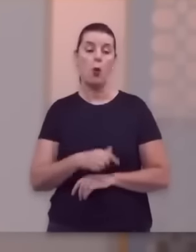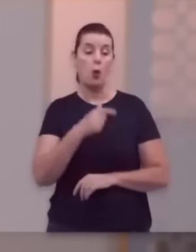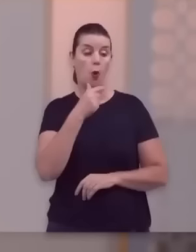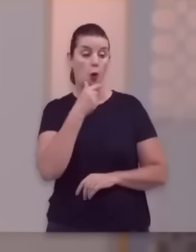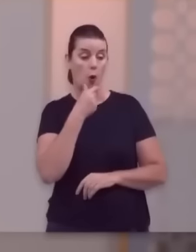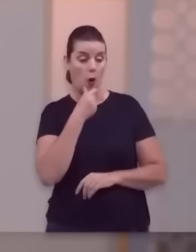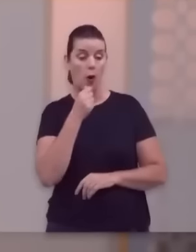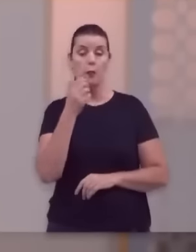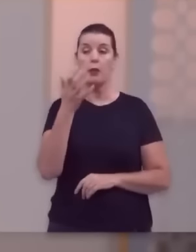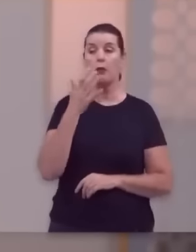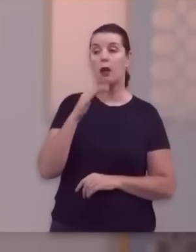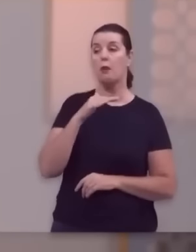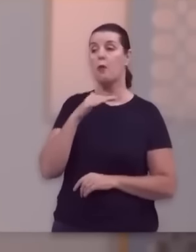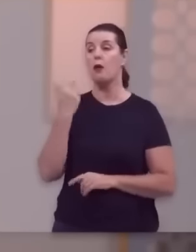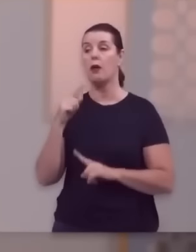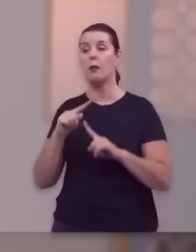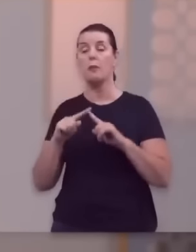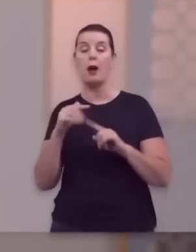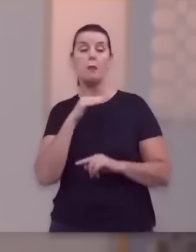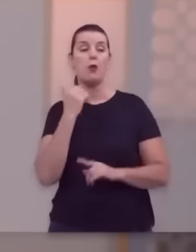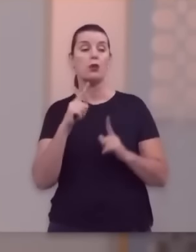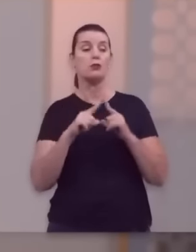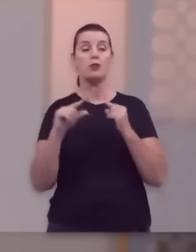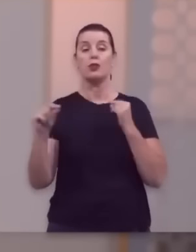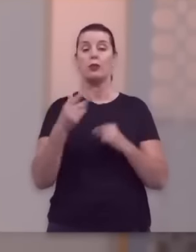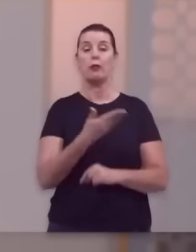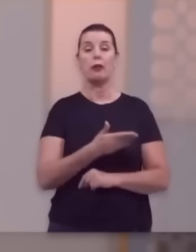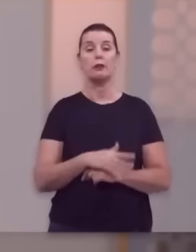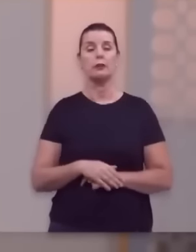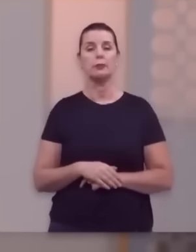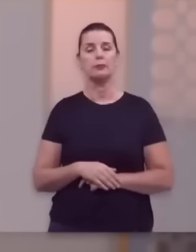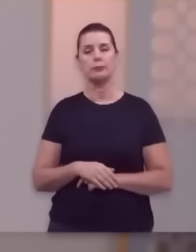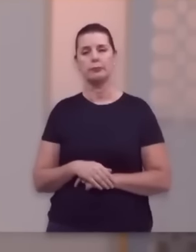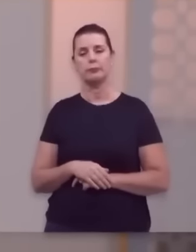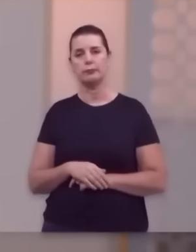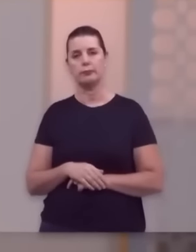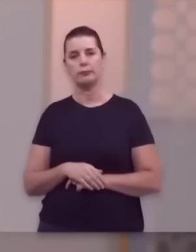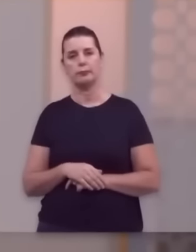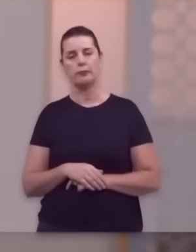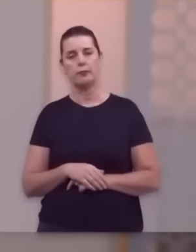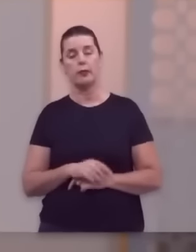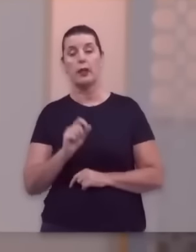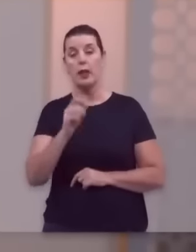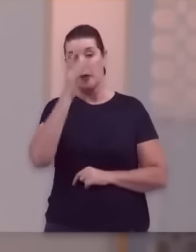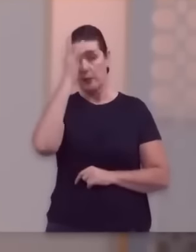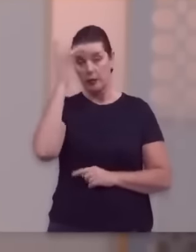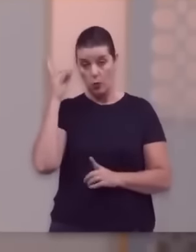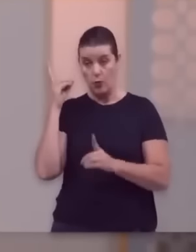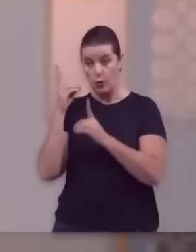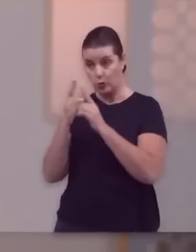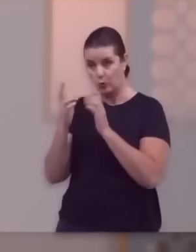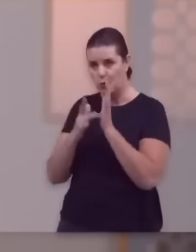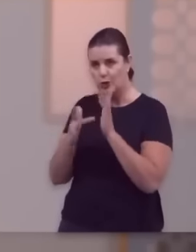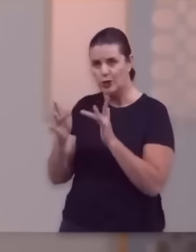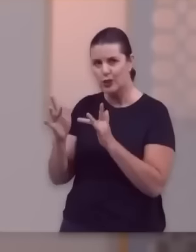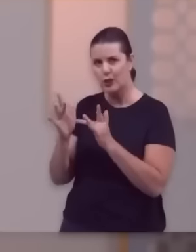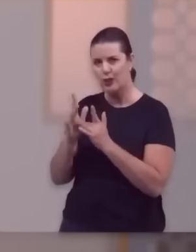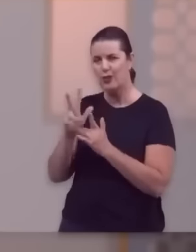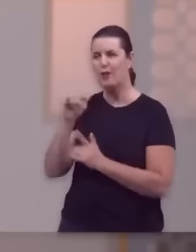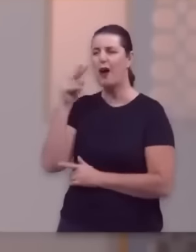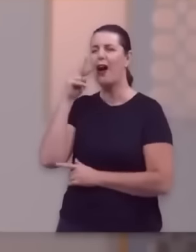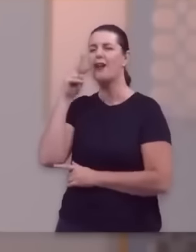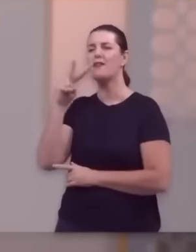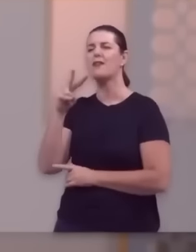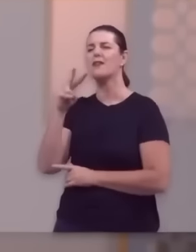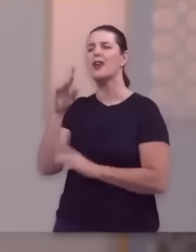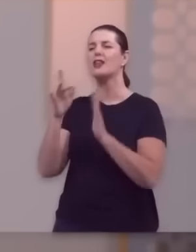mas a morte fugirá deles aqueles que tiveram encontro com o senhor haverão de ouvir das seus lábios